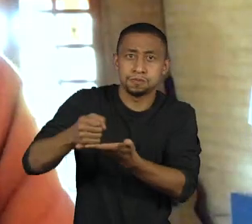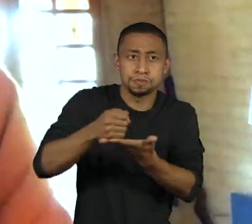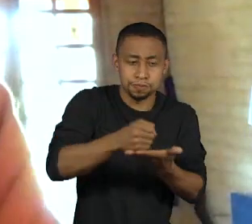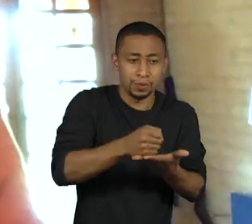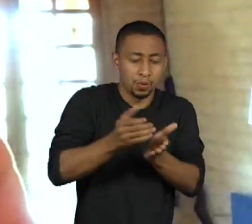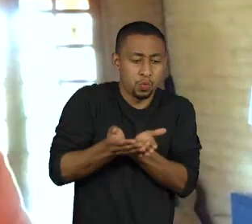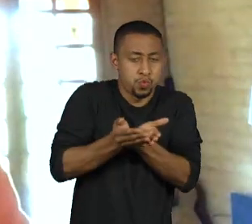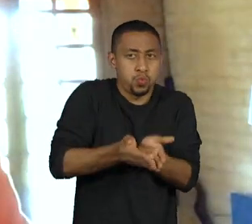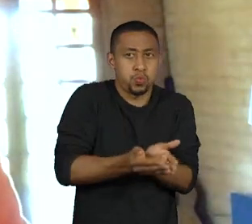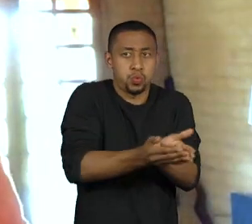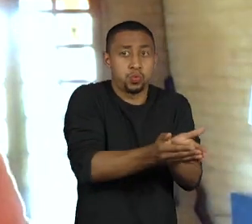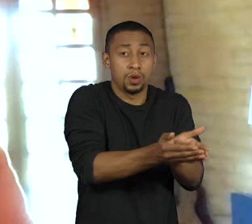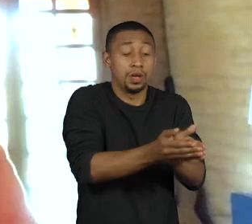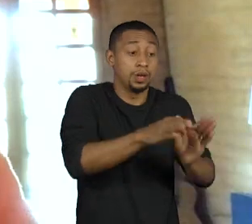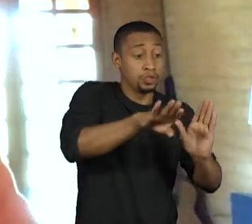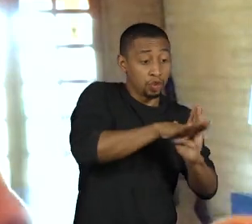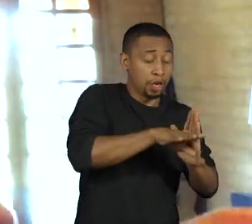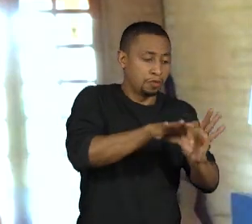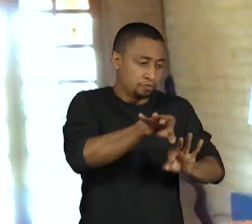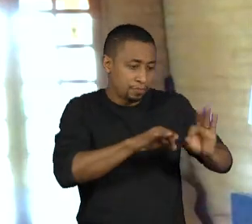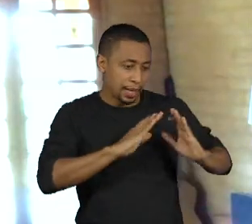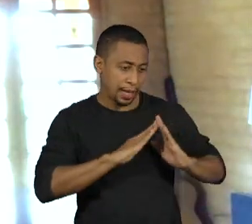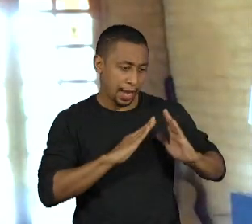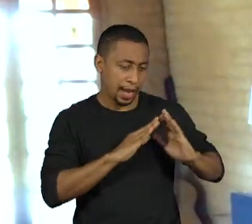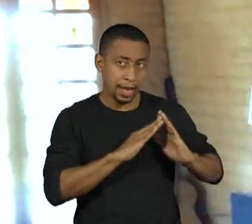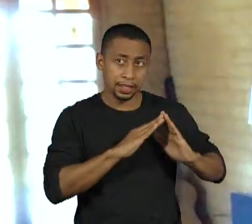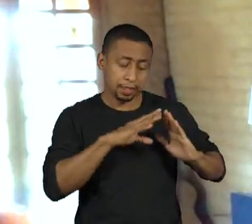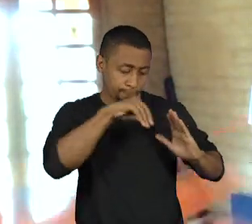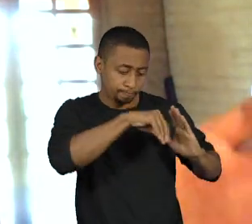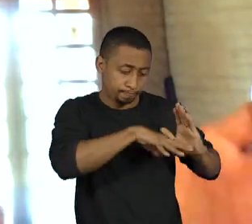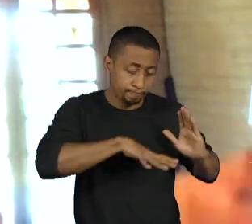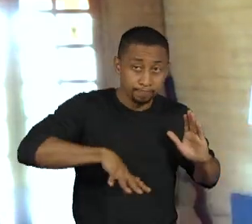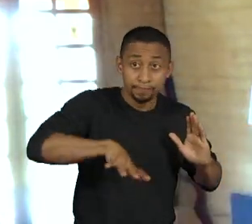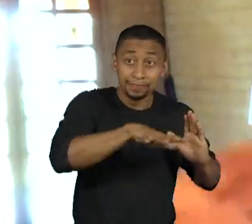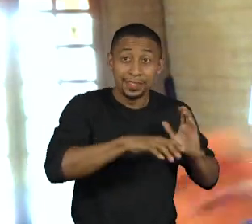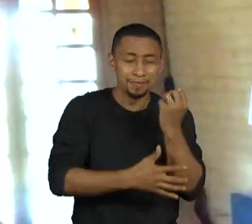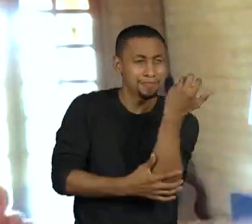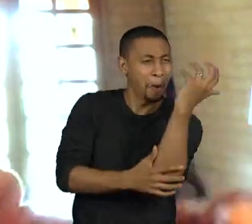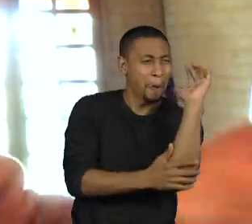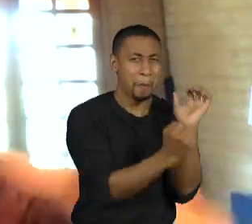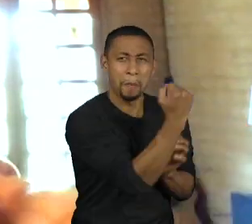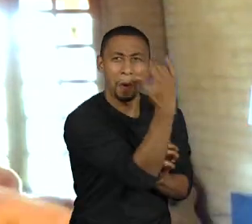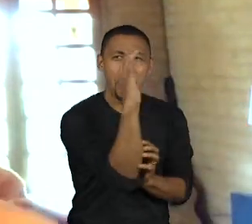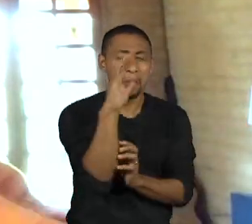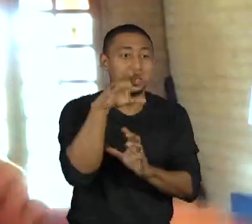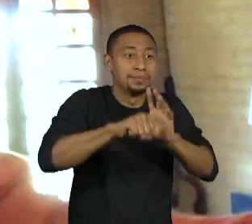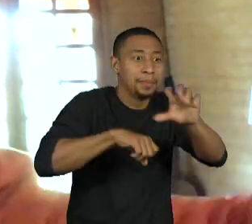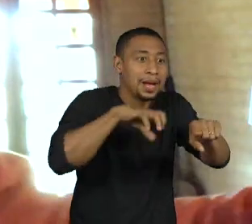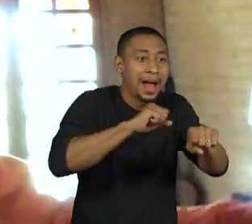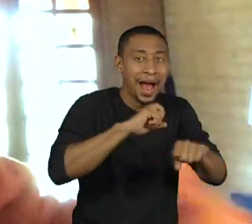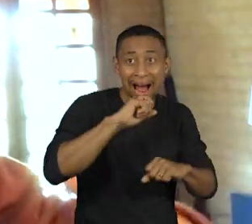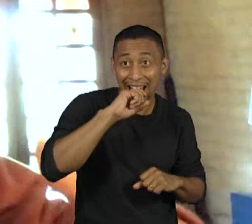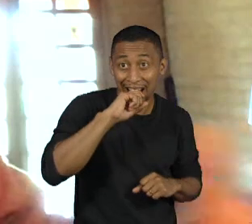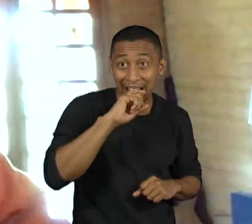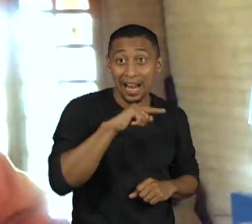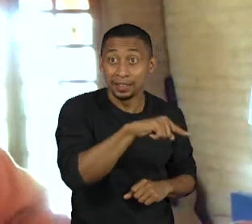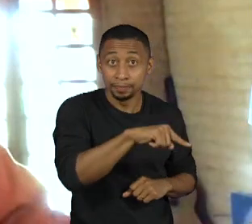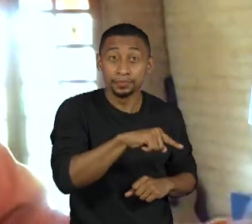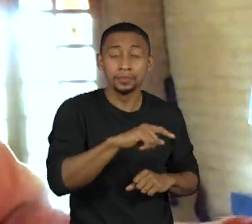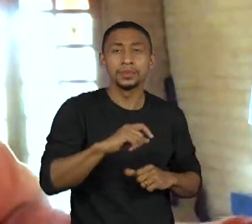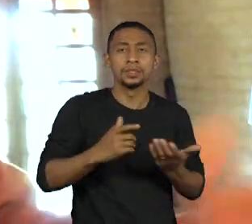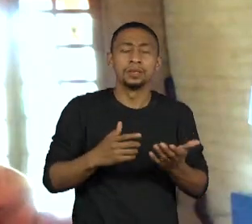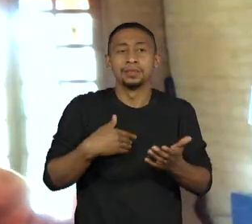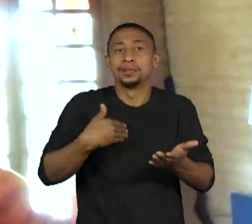moradias temporárias dentro dessas regiões onde tem muitas castanheiras, e ali eles ficam por algum tempo, por